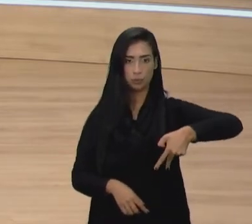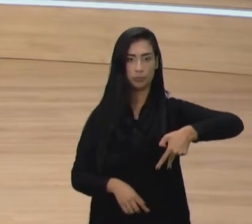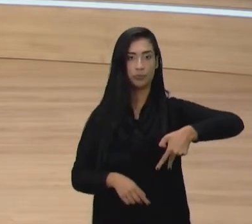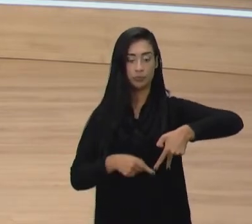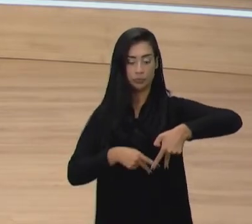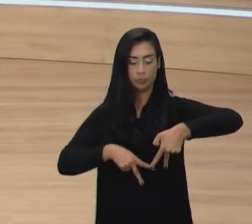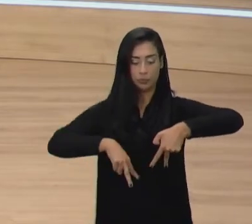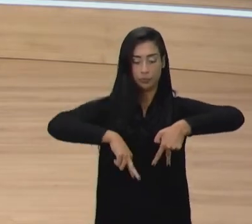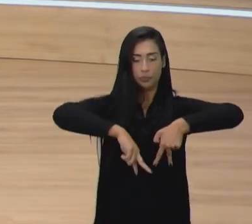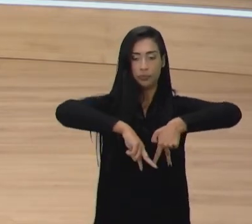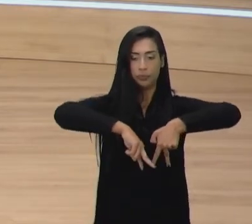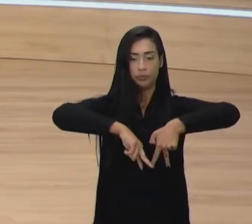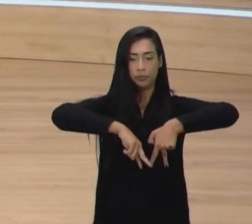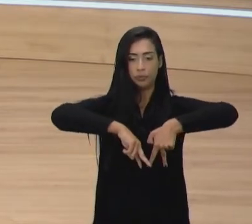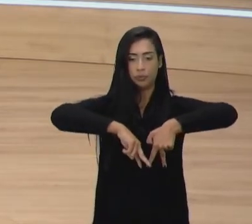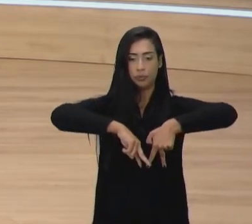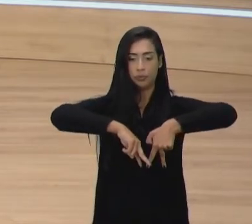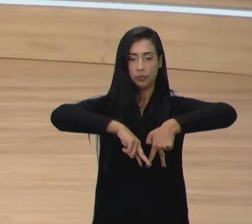gente troca de lado.